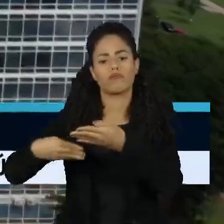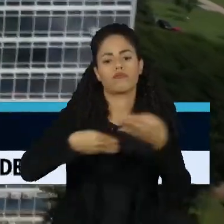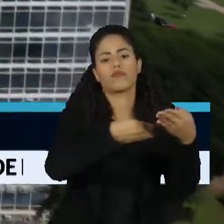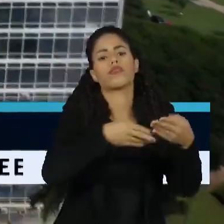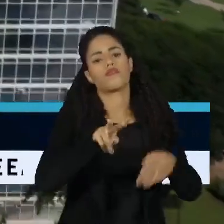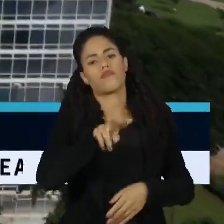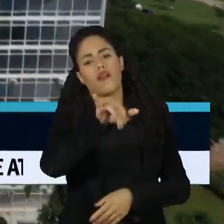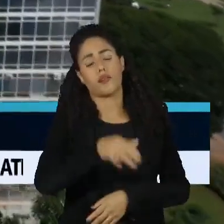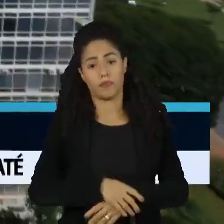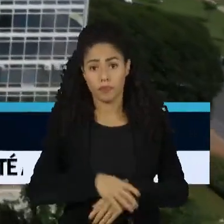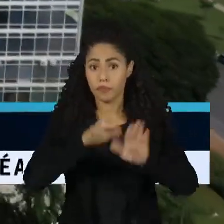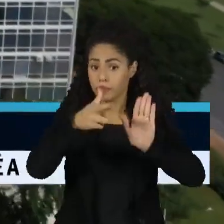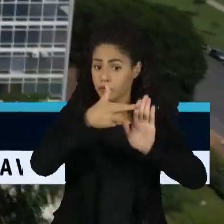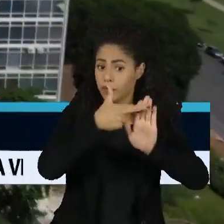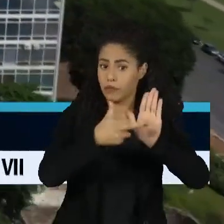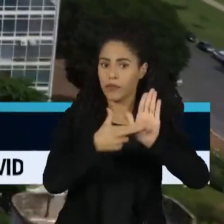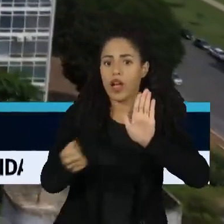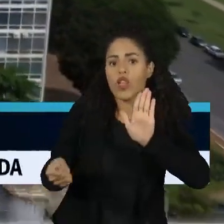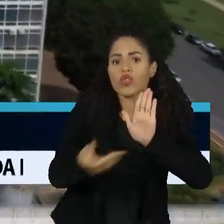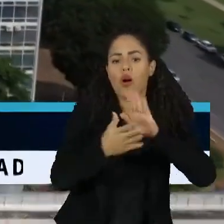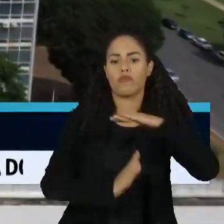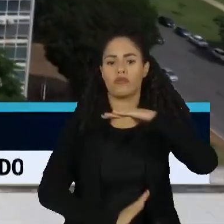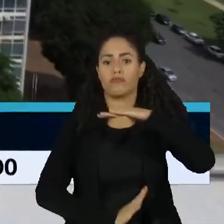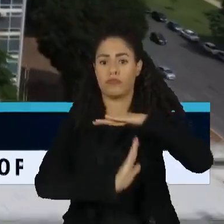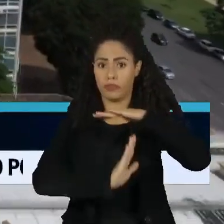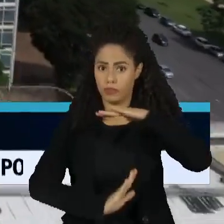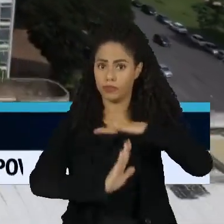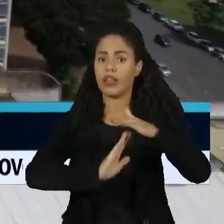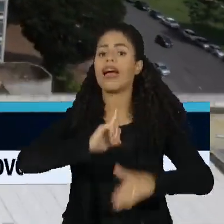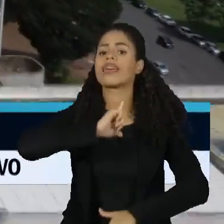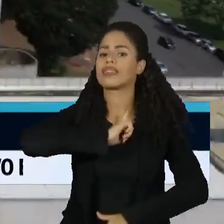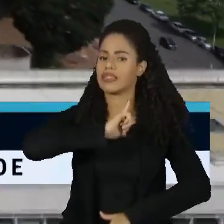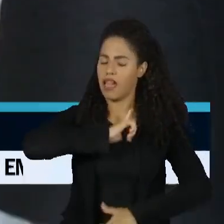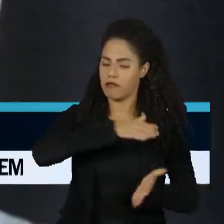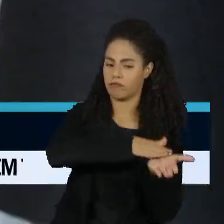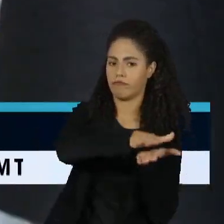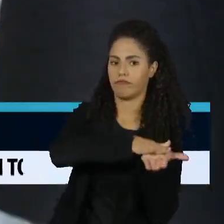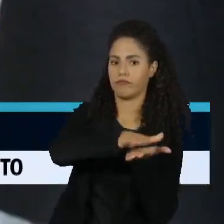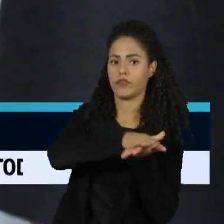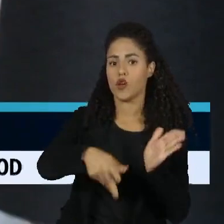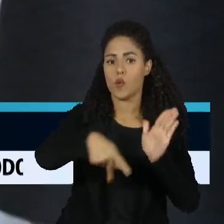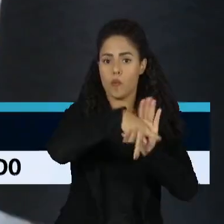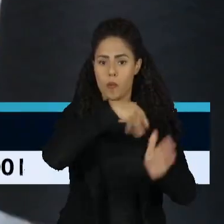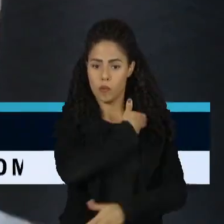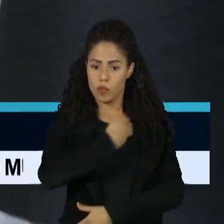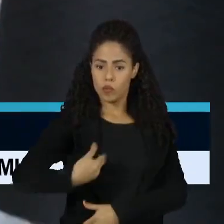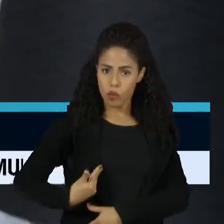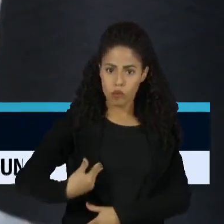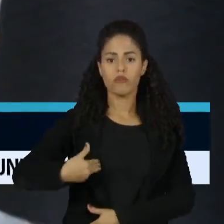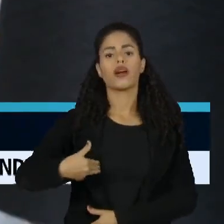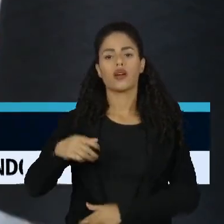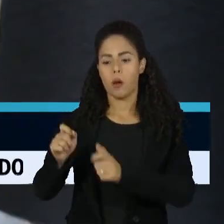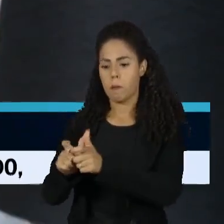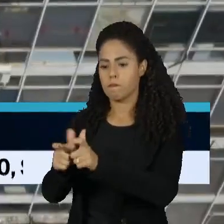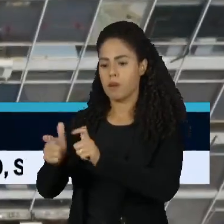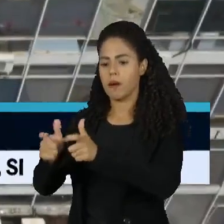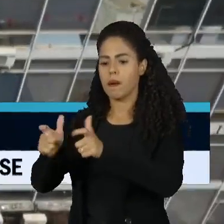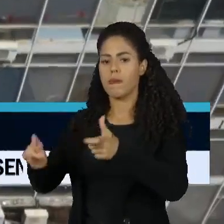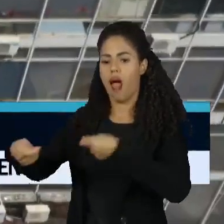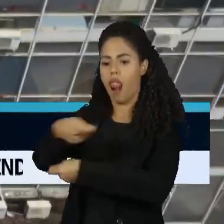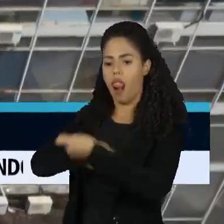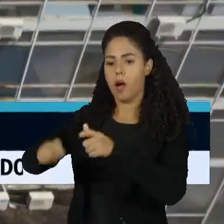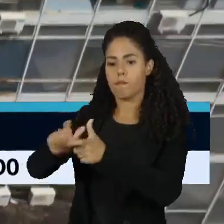a casa a nova regra estabelece um piso e um teto para os gastos do governo de acordo com o crescimento da economia